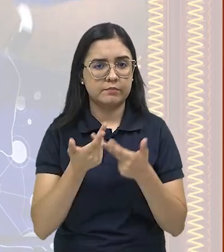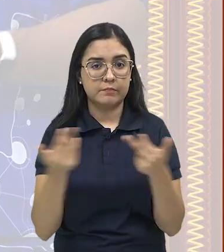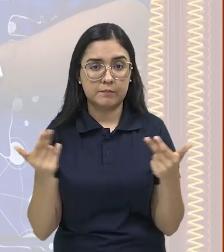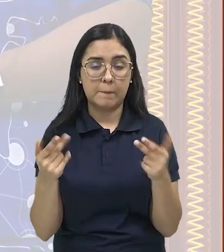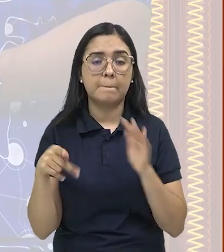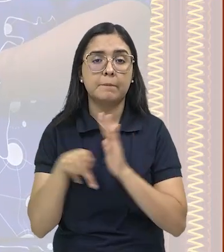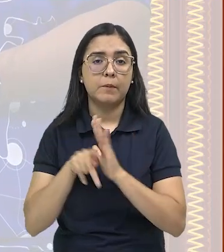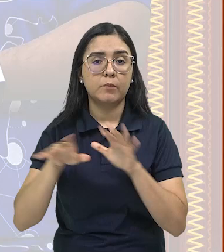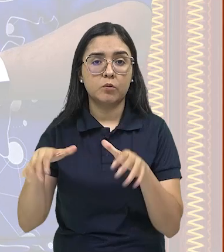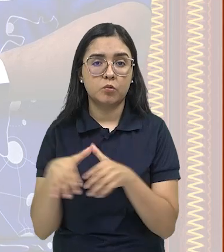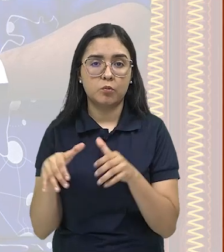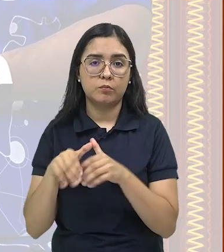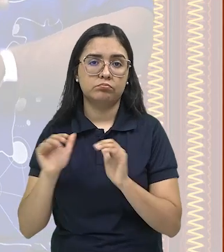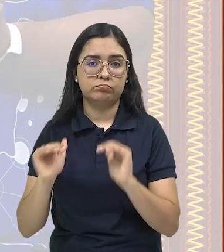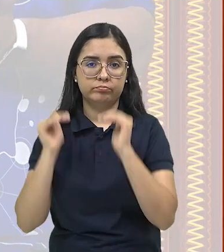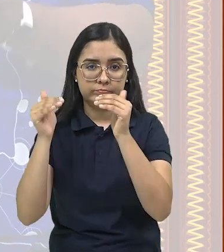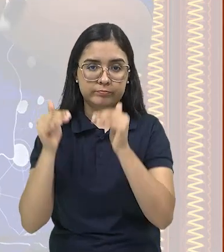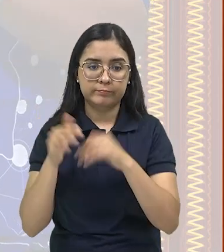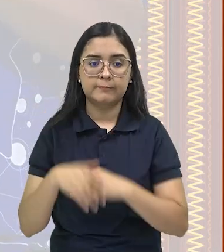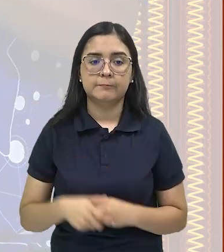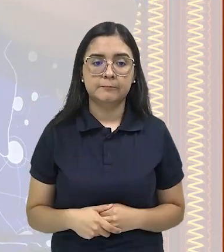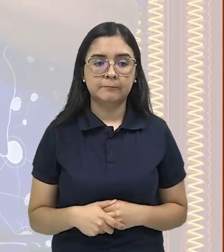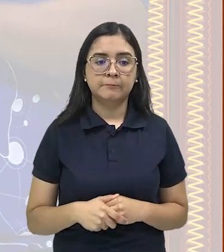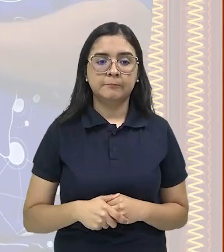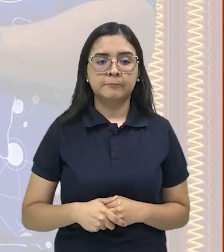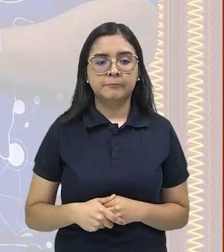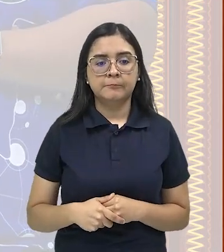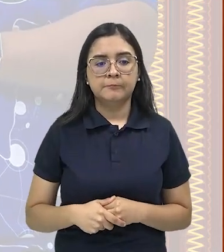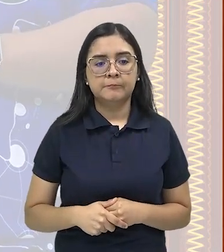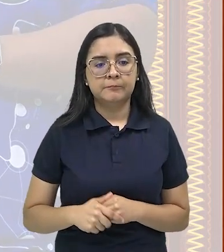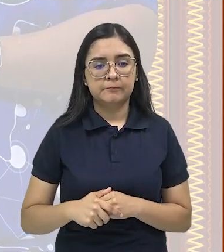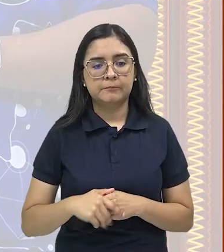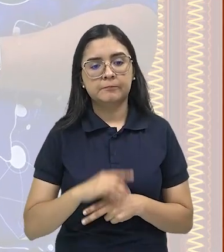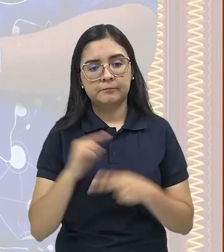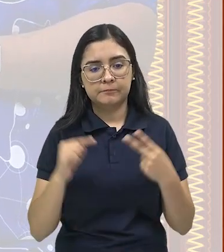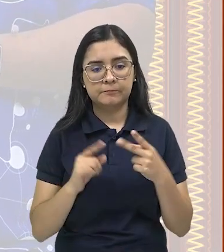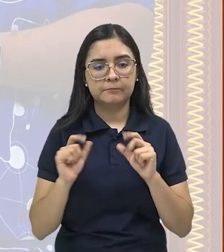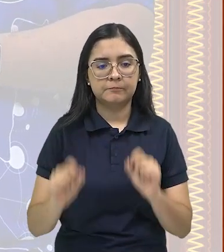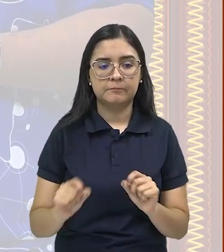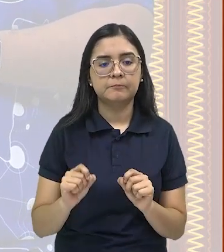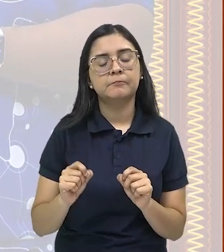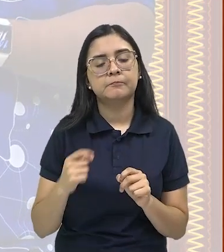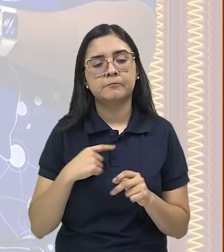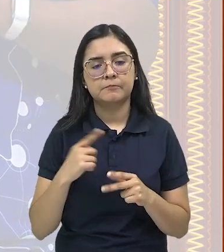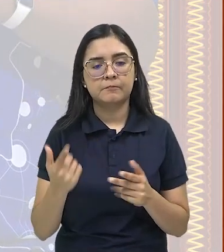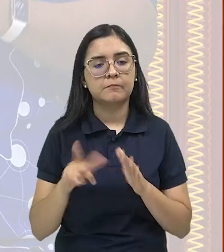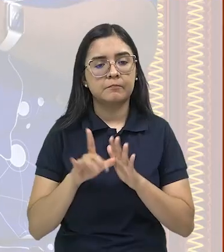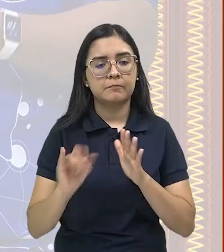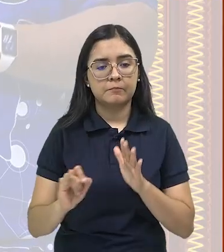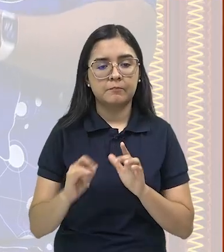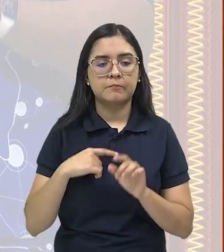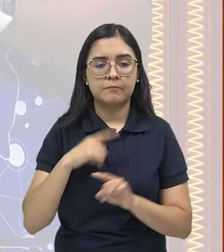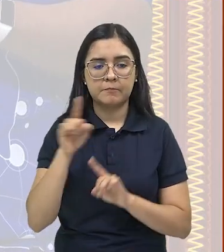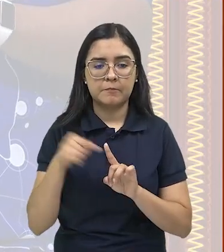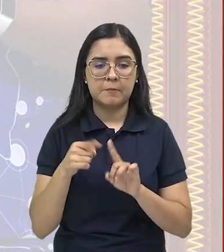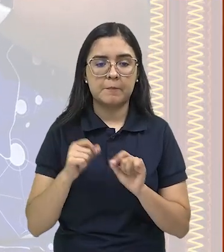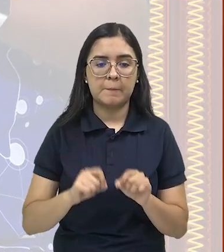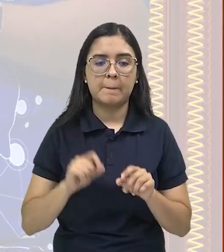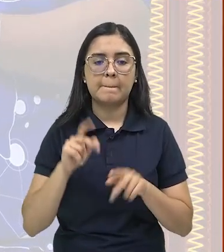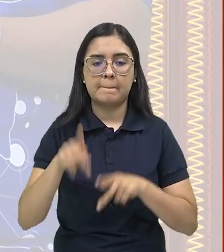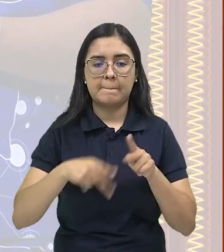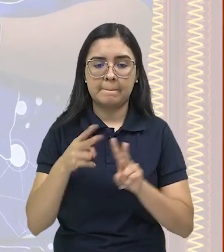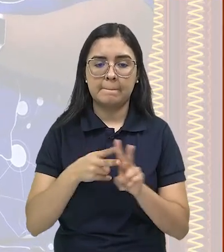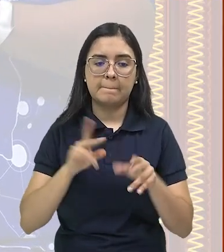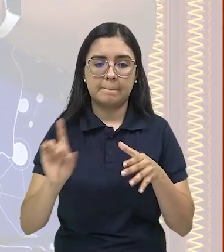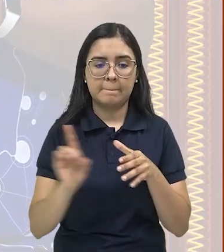riqueza das elites. O que mais? Ambos os instrumentos legais visavam integrar os indígenas à